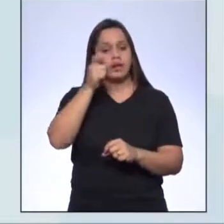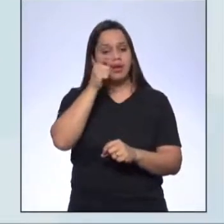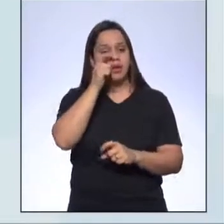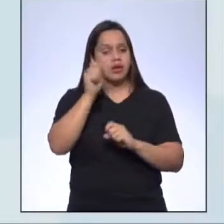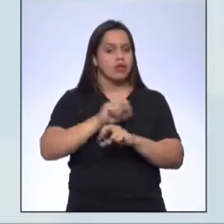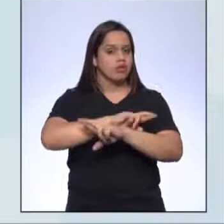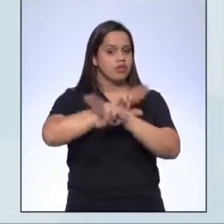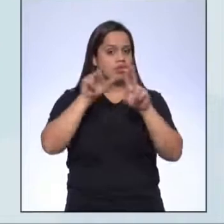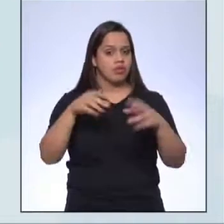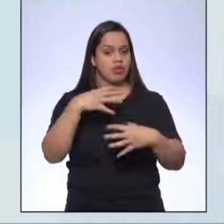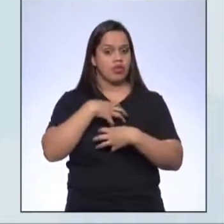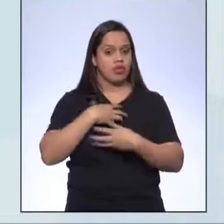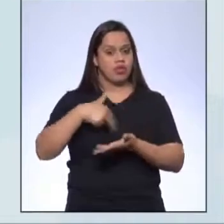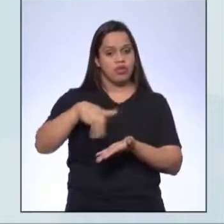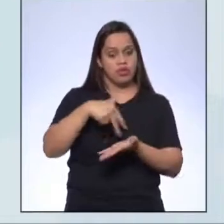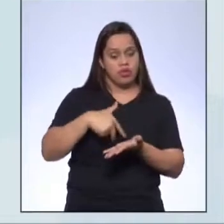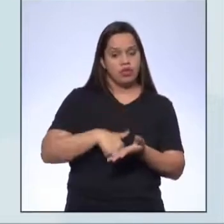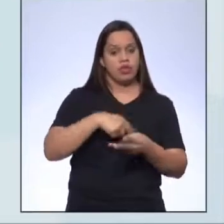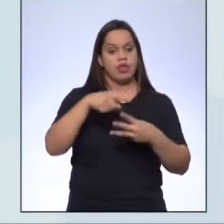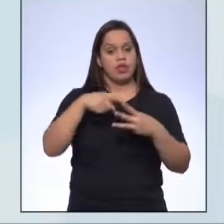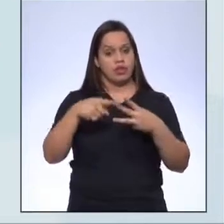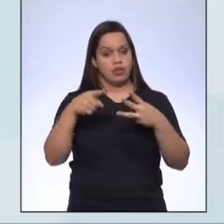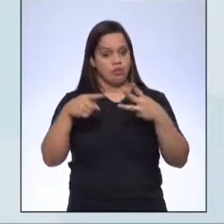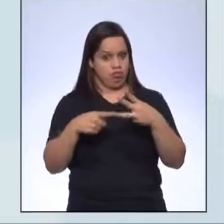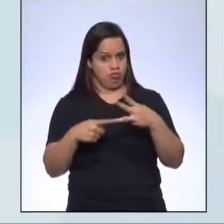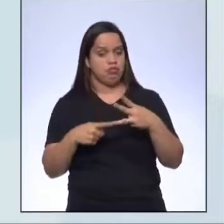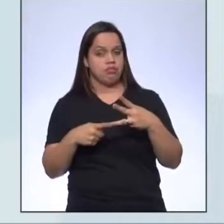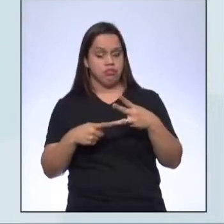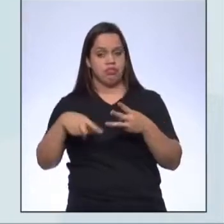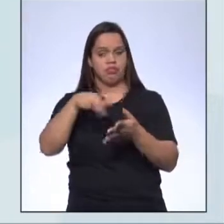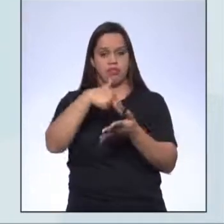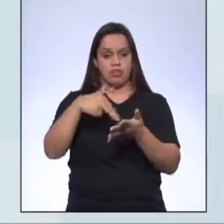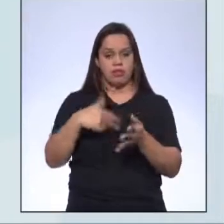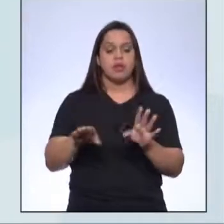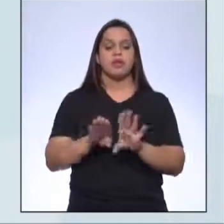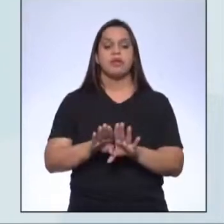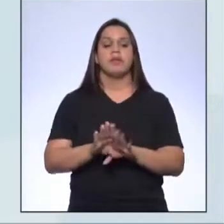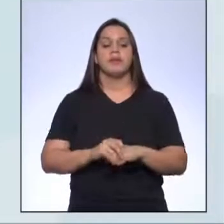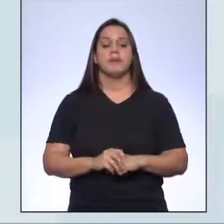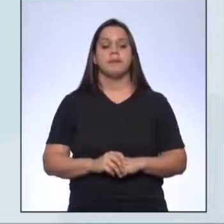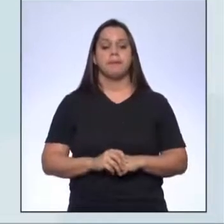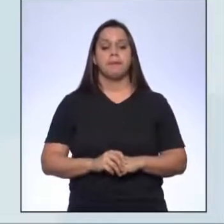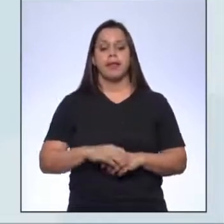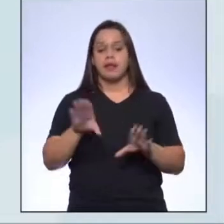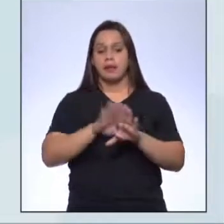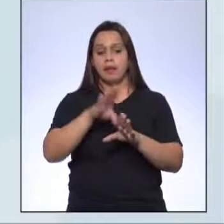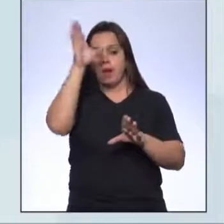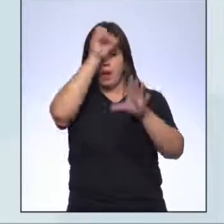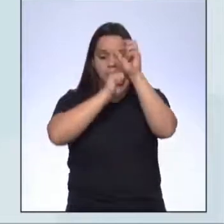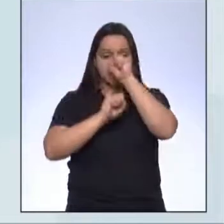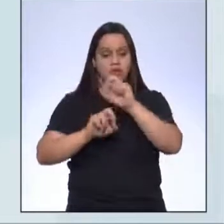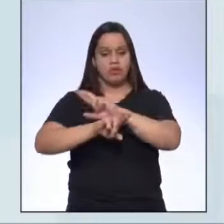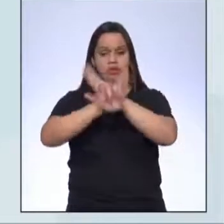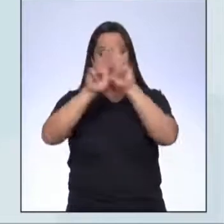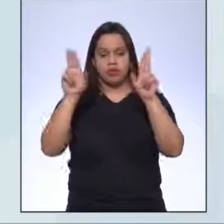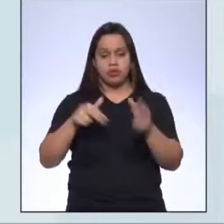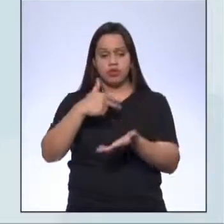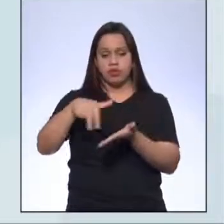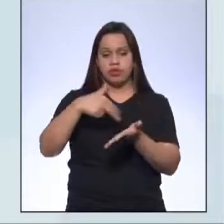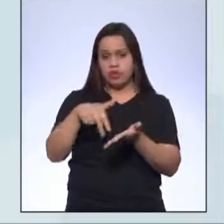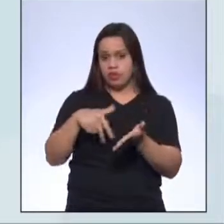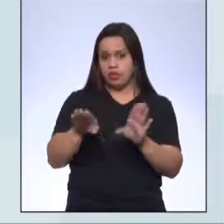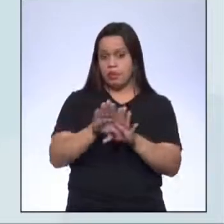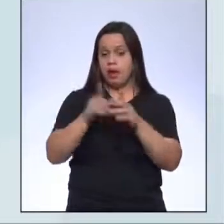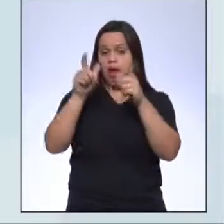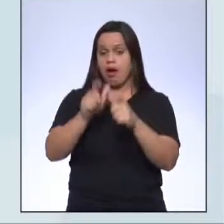apreciamos diversos estilos de dança indígena, africana e afro-brasileiras. E aprendemos sobre os diferentes tipos de danças e